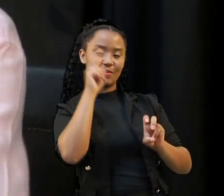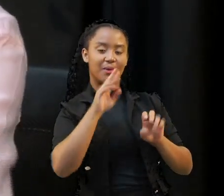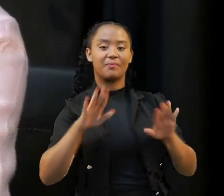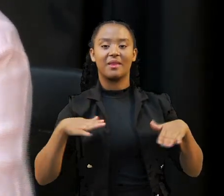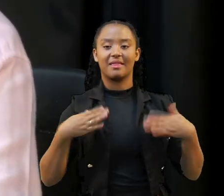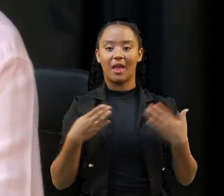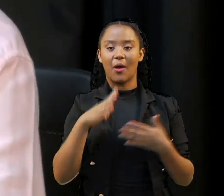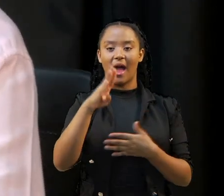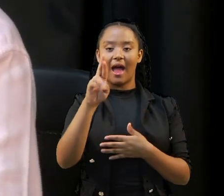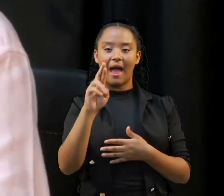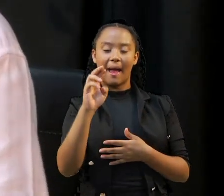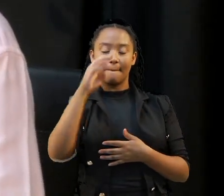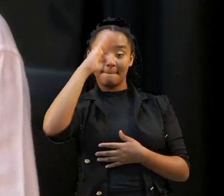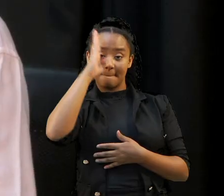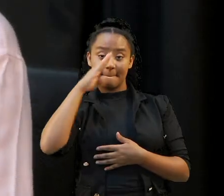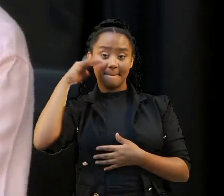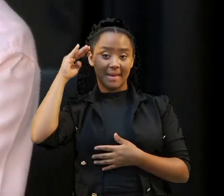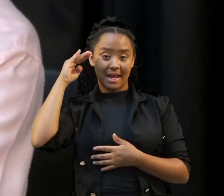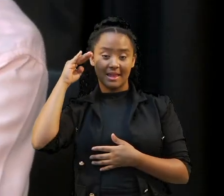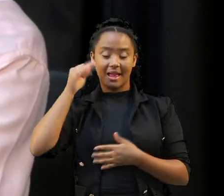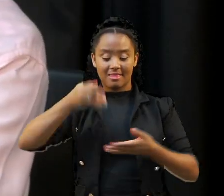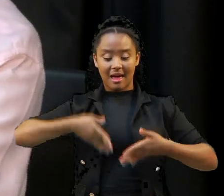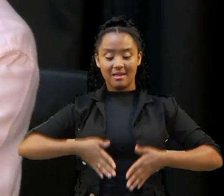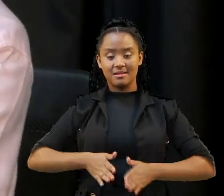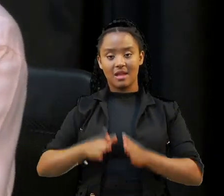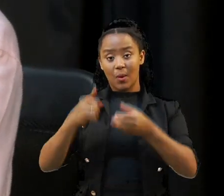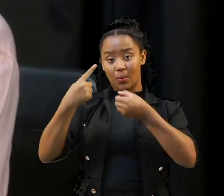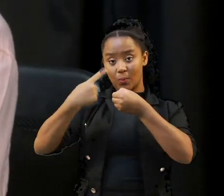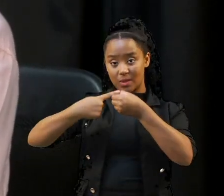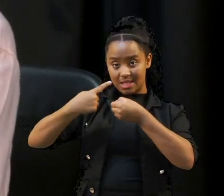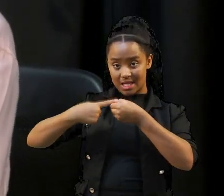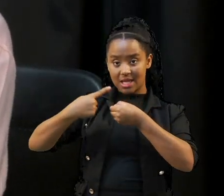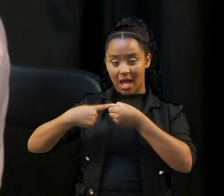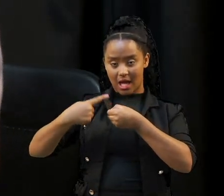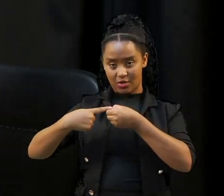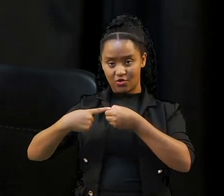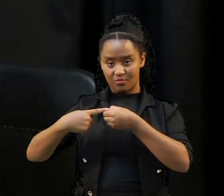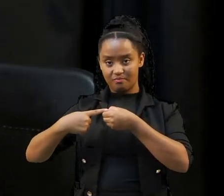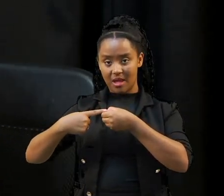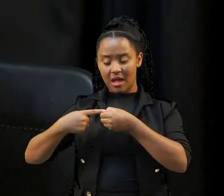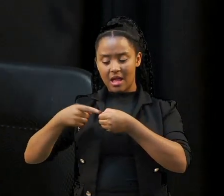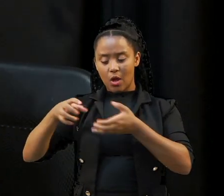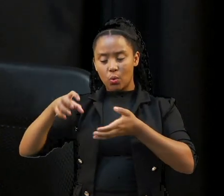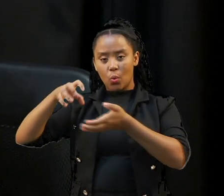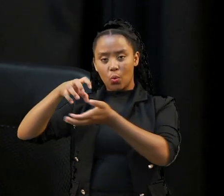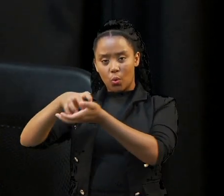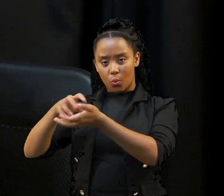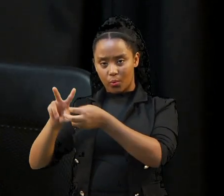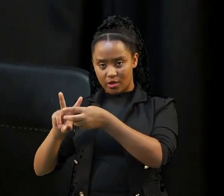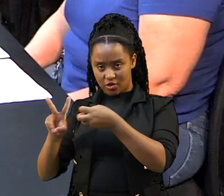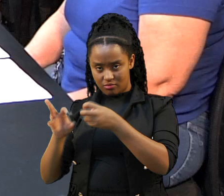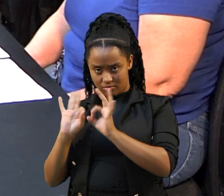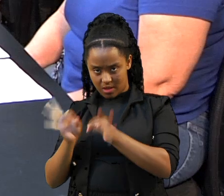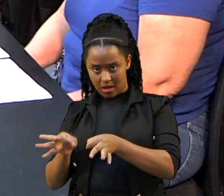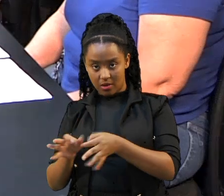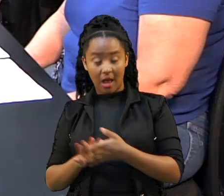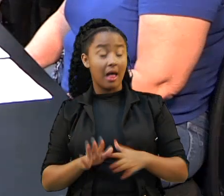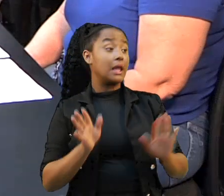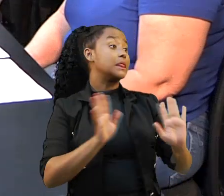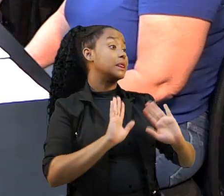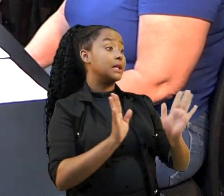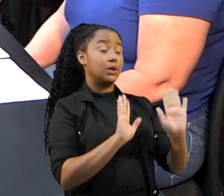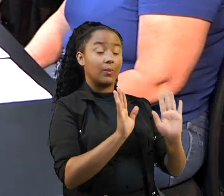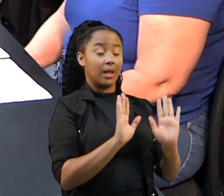Brena nasceu numa cidade, numa aldeia? Não. é